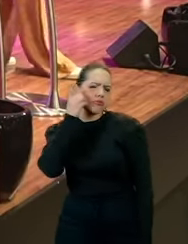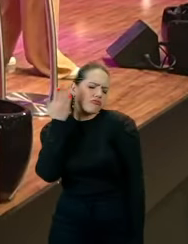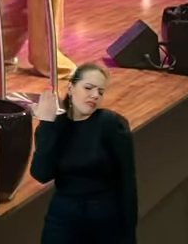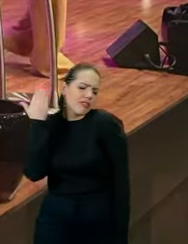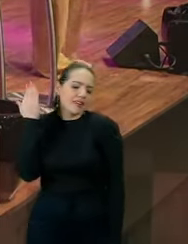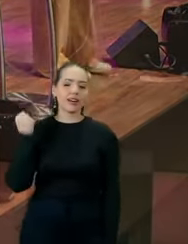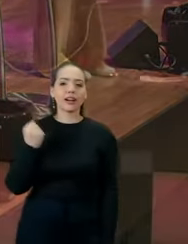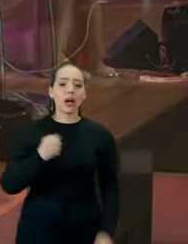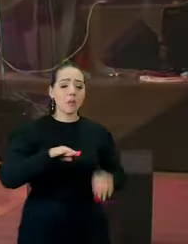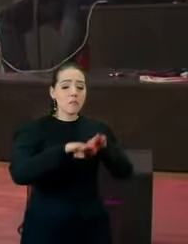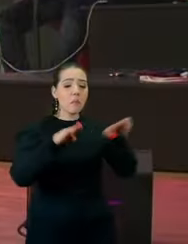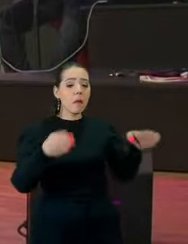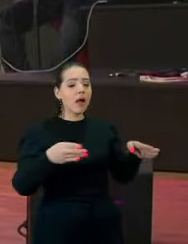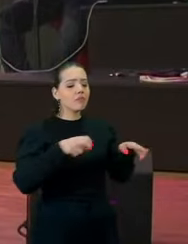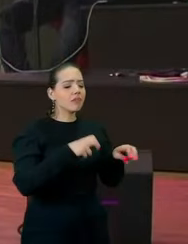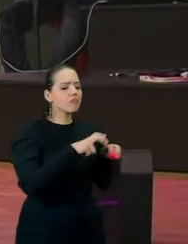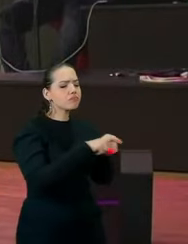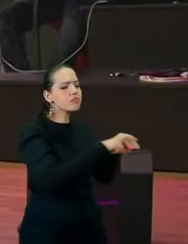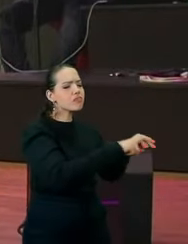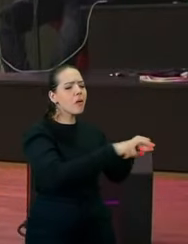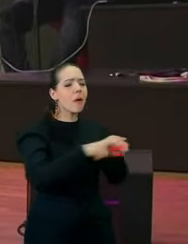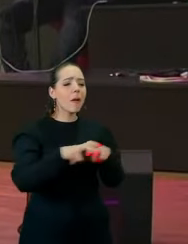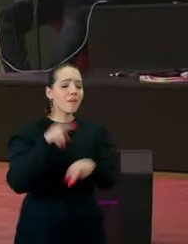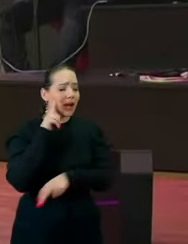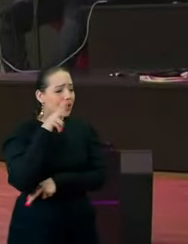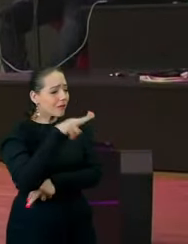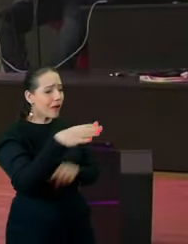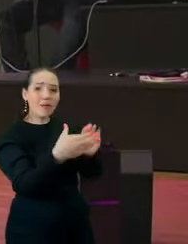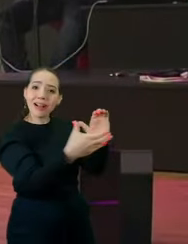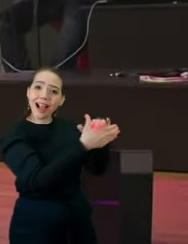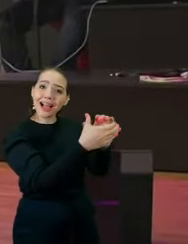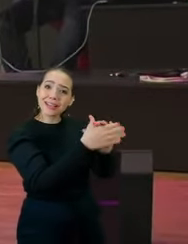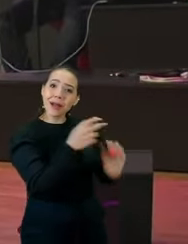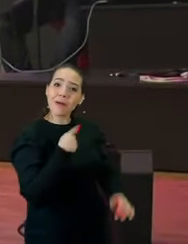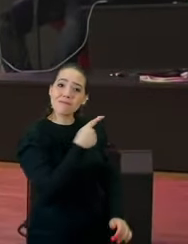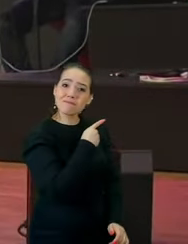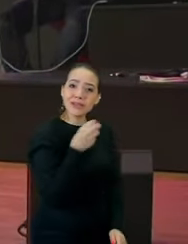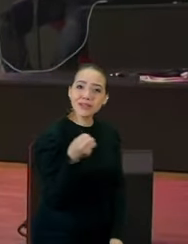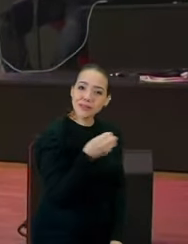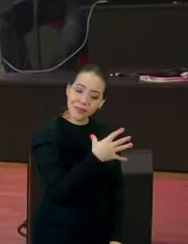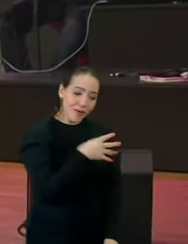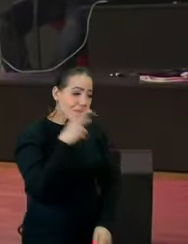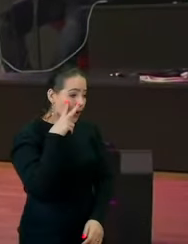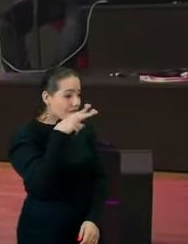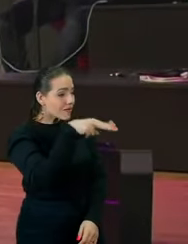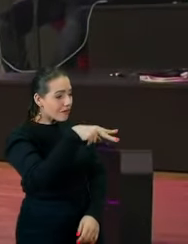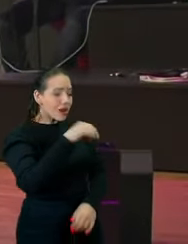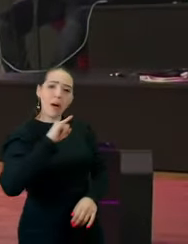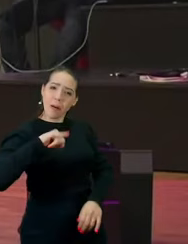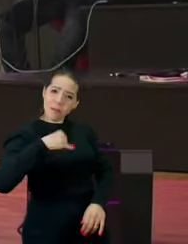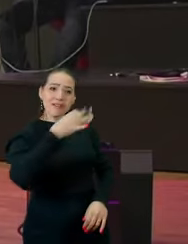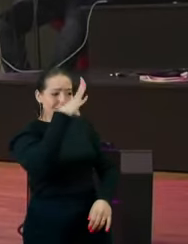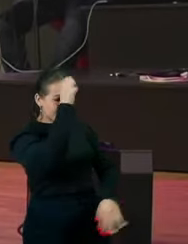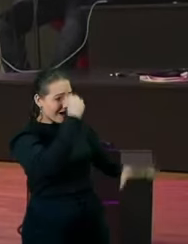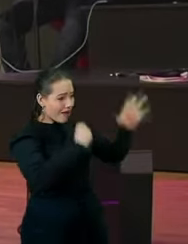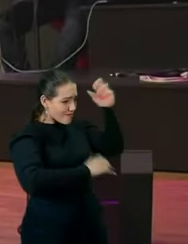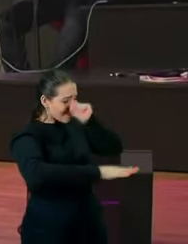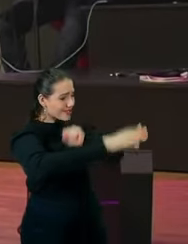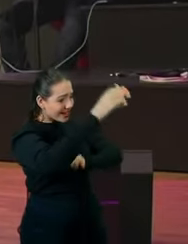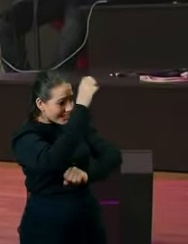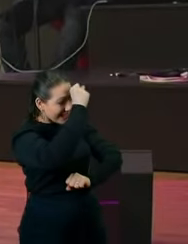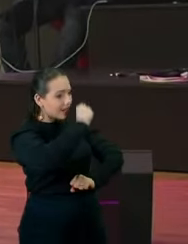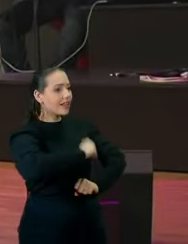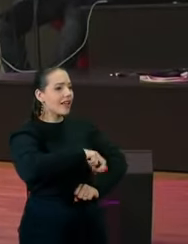um casal de pastores novinhos, fiquei tão feliz. Falei, nossa, que oportunidade de aprender também. E ele começou a dizer, conhece o fulano de tal? Sim.